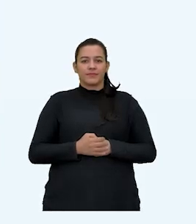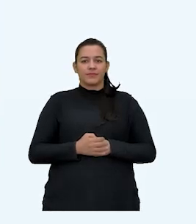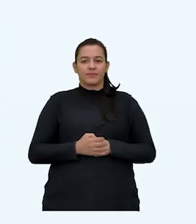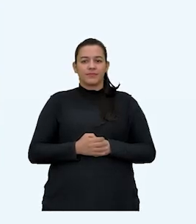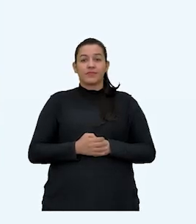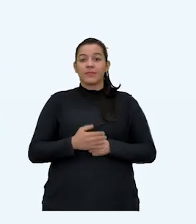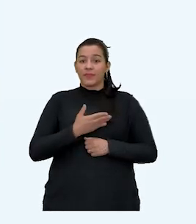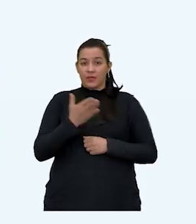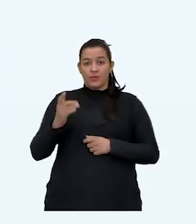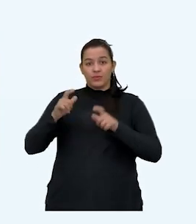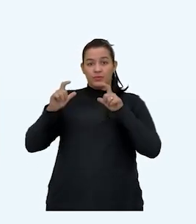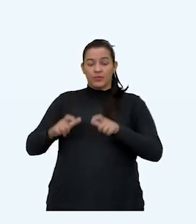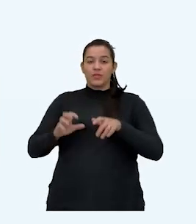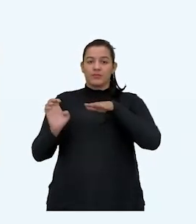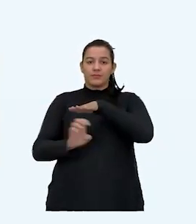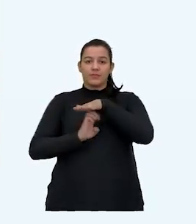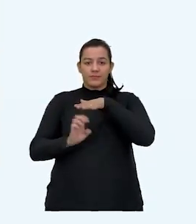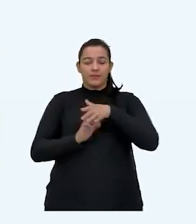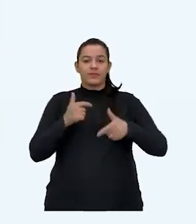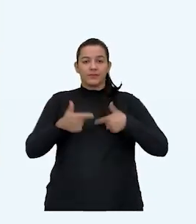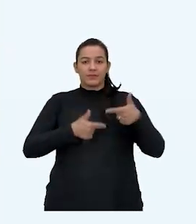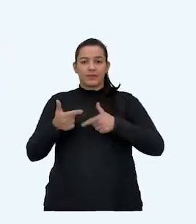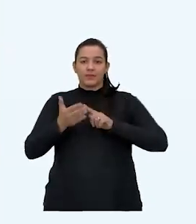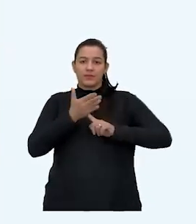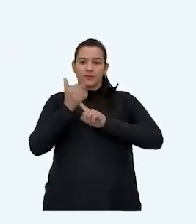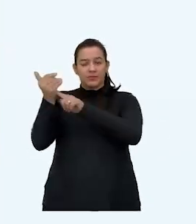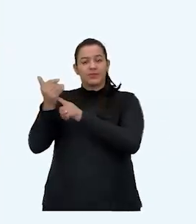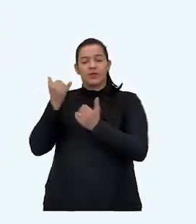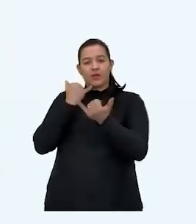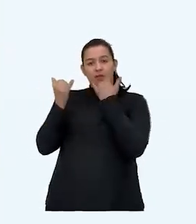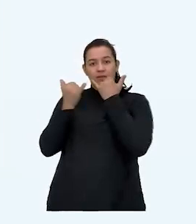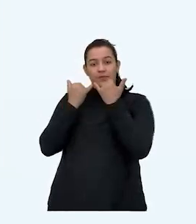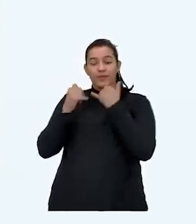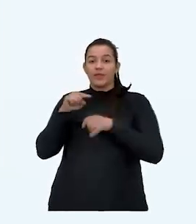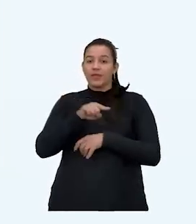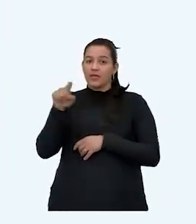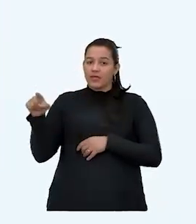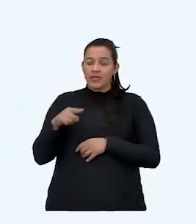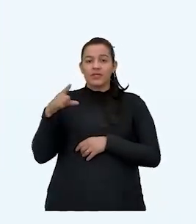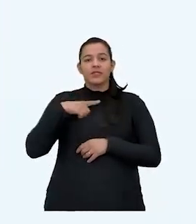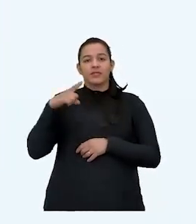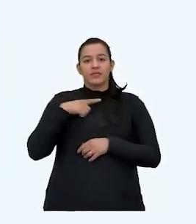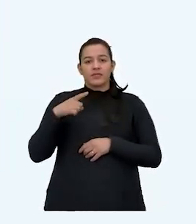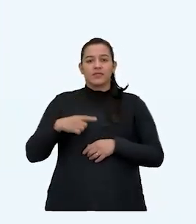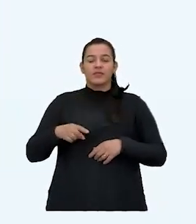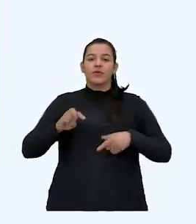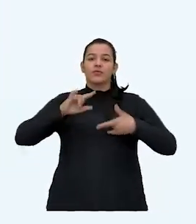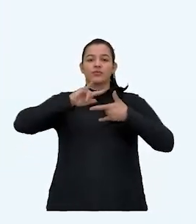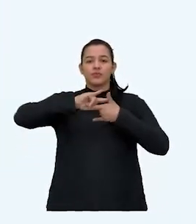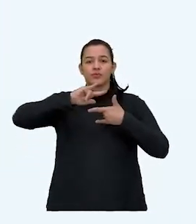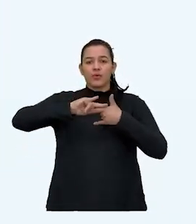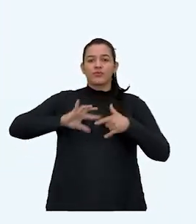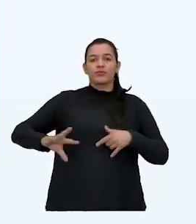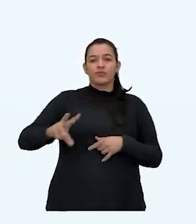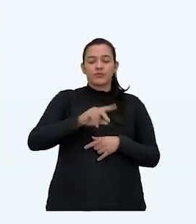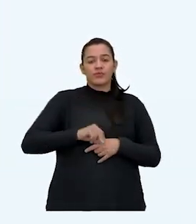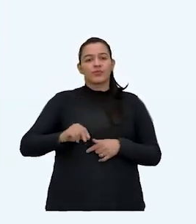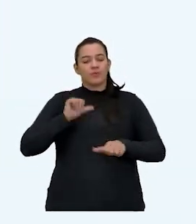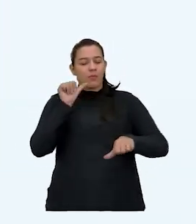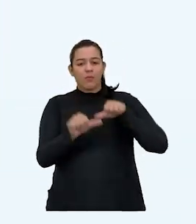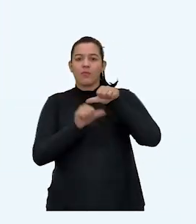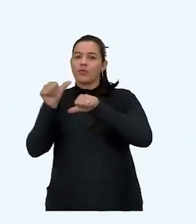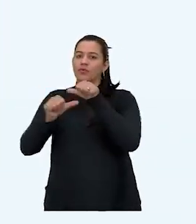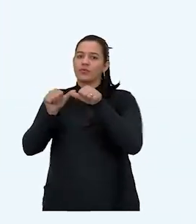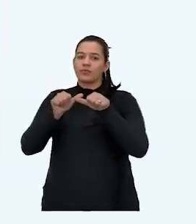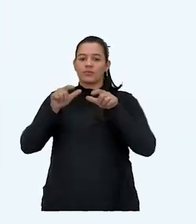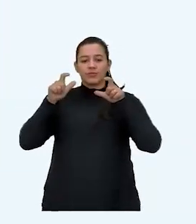No Quênia, uma empresa que trabalha com tecnologia da informação desenvolveu um software que está mudando completamente a realidade do continente e